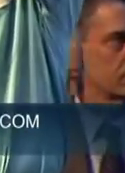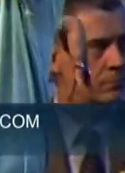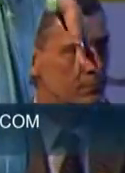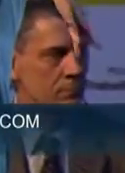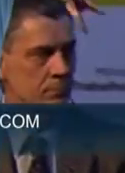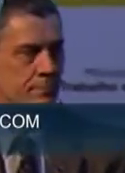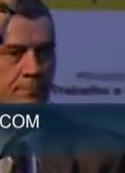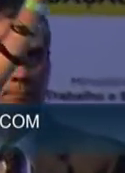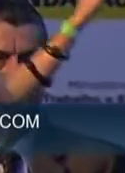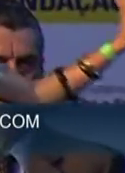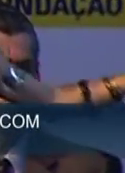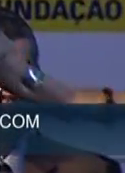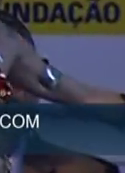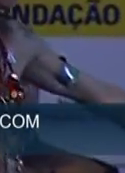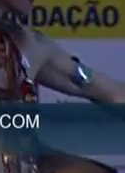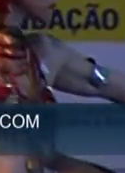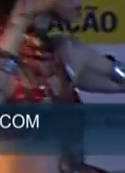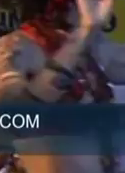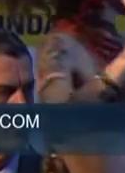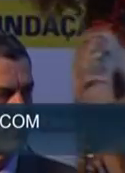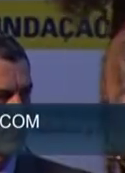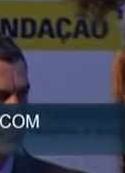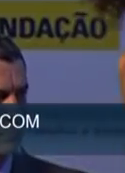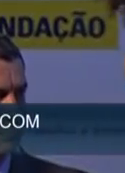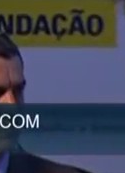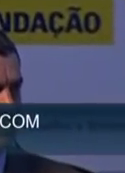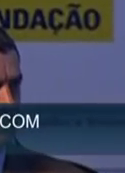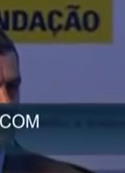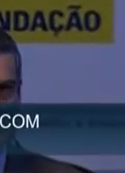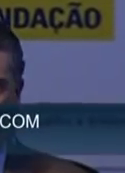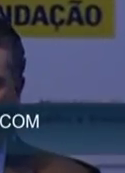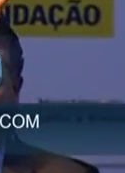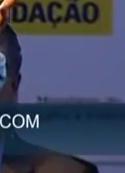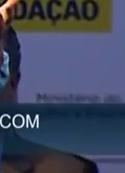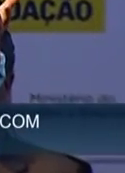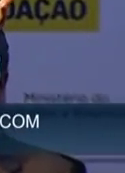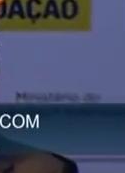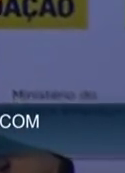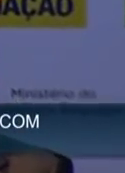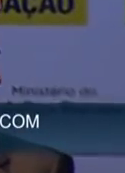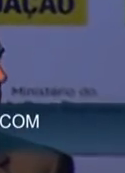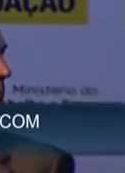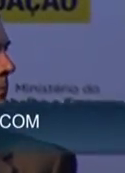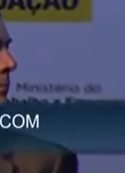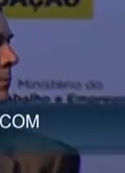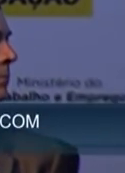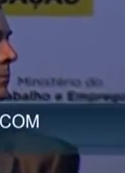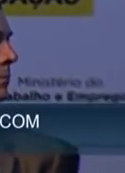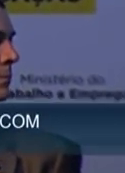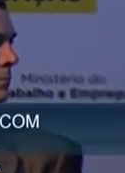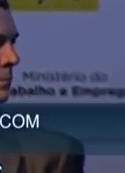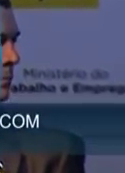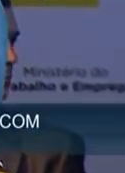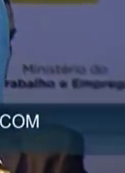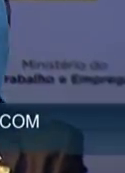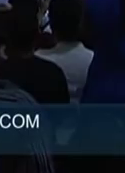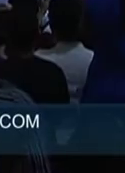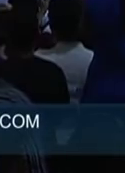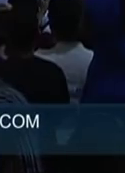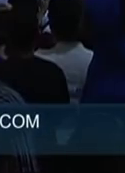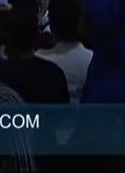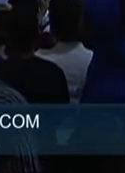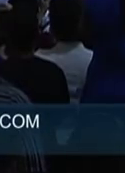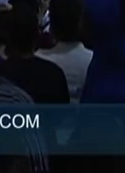Não há nada de novo debaixo do sol, já dizia o grande poeta. E tudo tem o seu